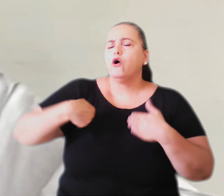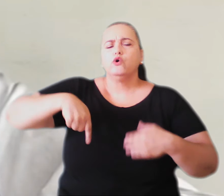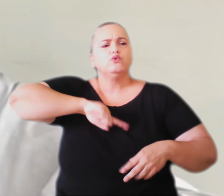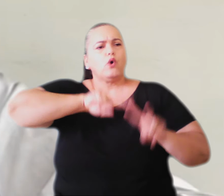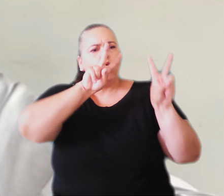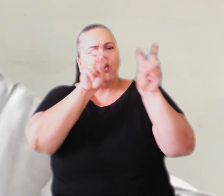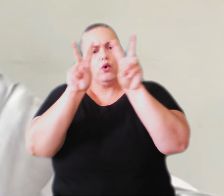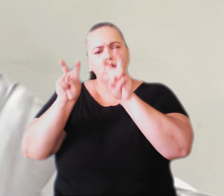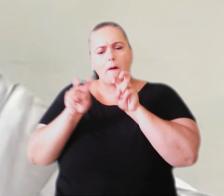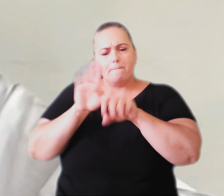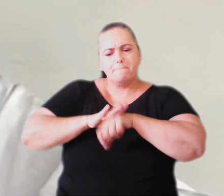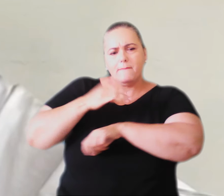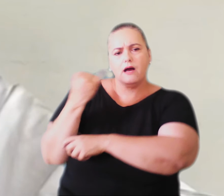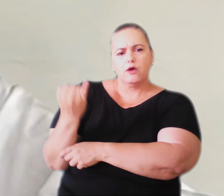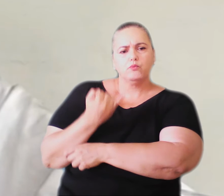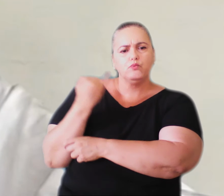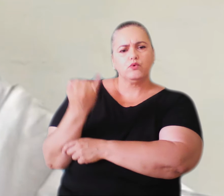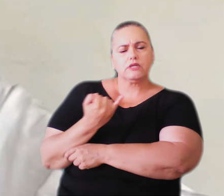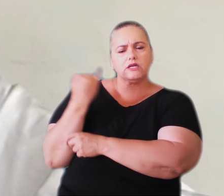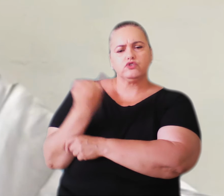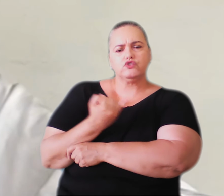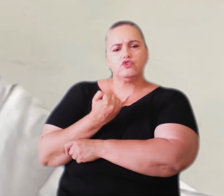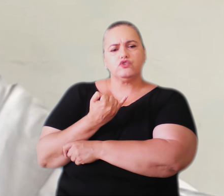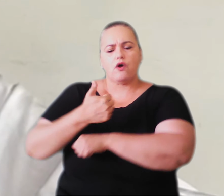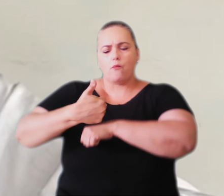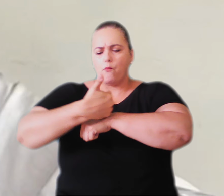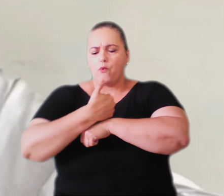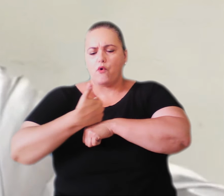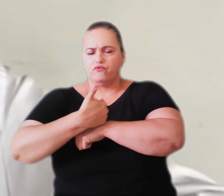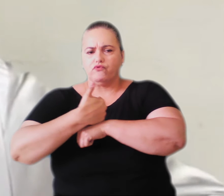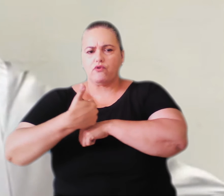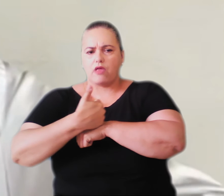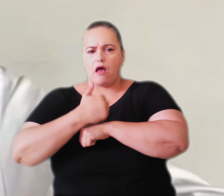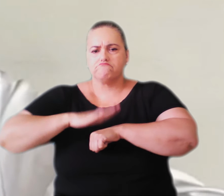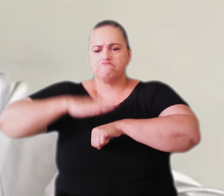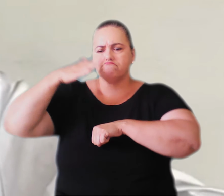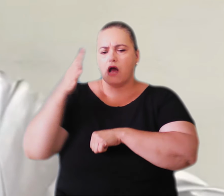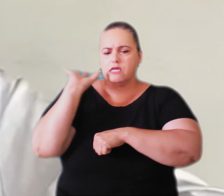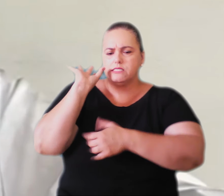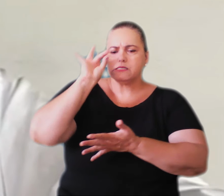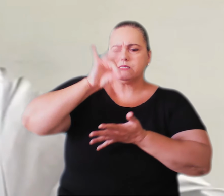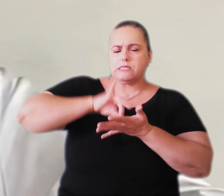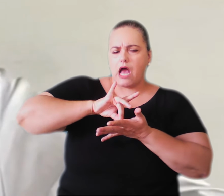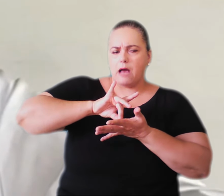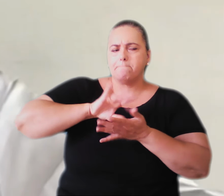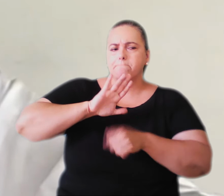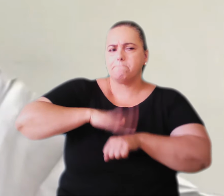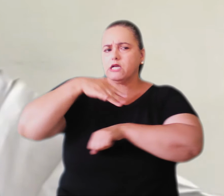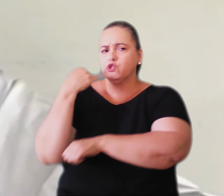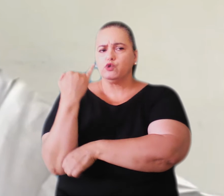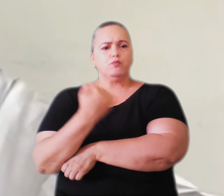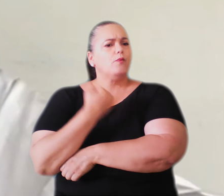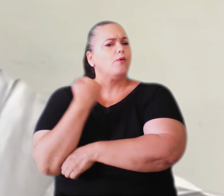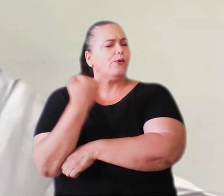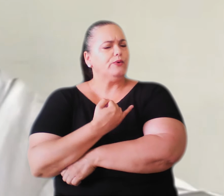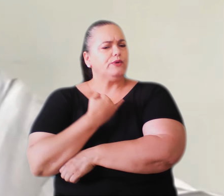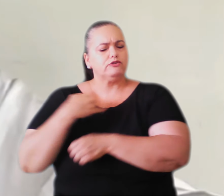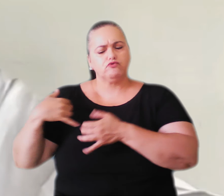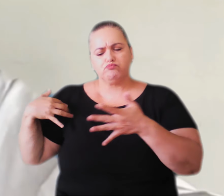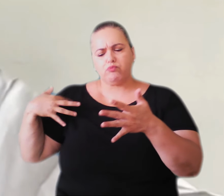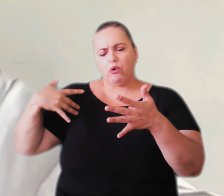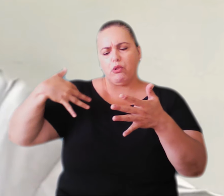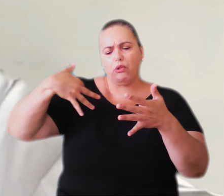mais pertinentes, dos nossos assuntos profissionais mais veementes e mais importantes ao longo da